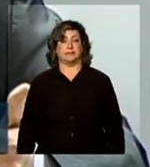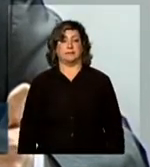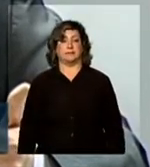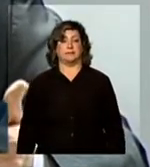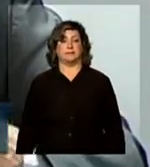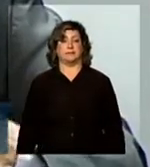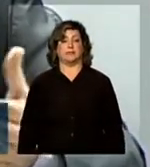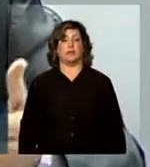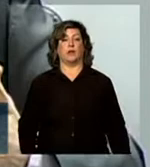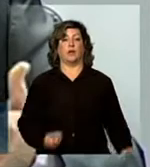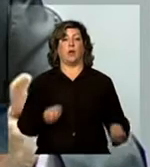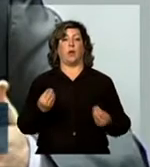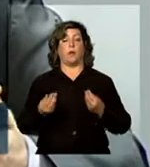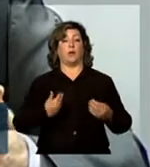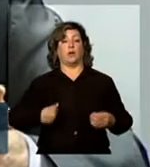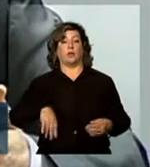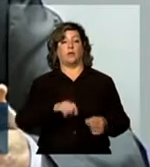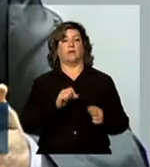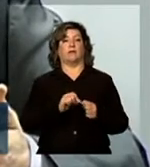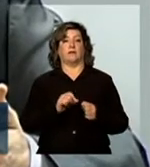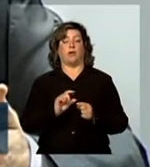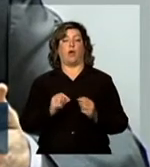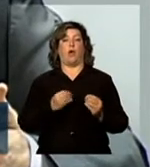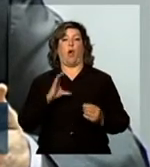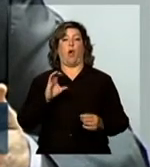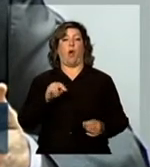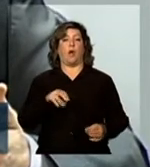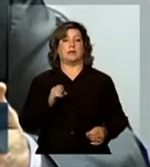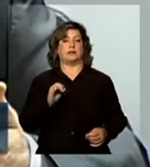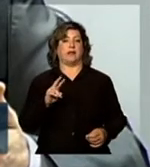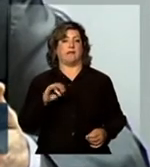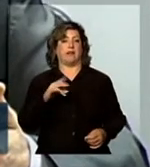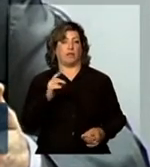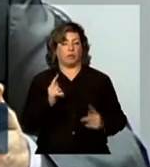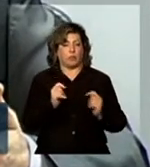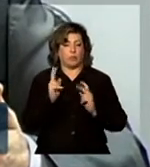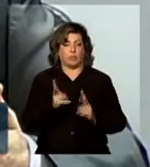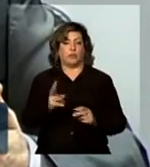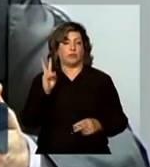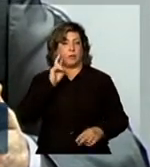de modo que nós fomos até conservadores em relação a isto. Então,